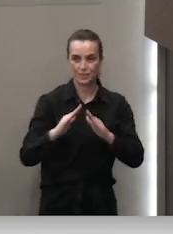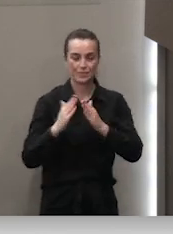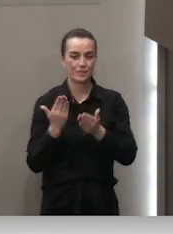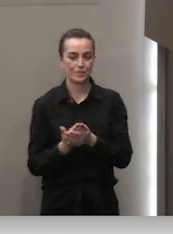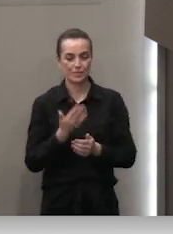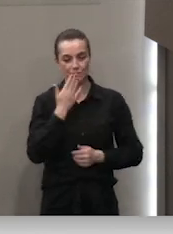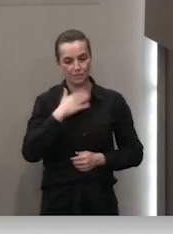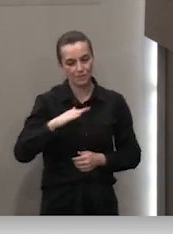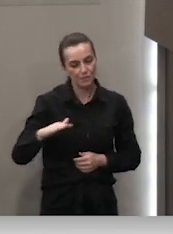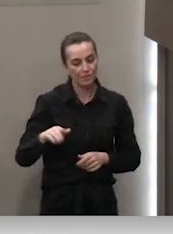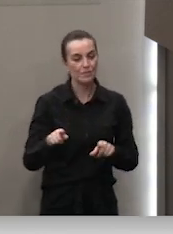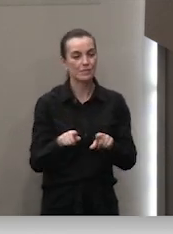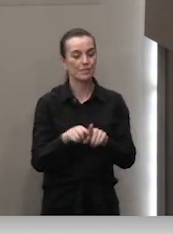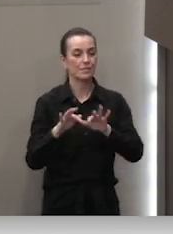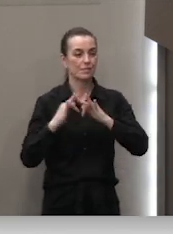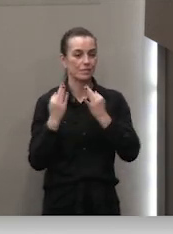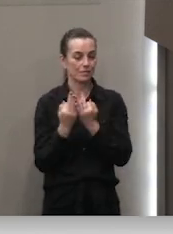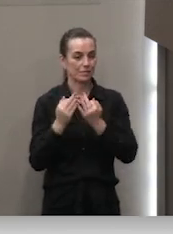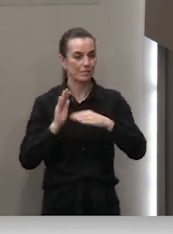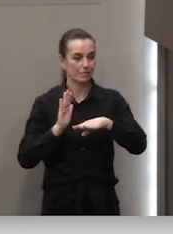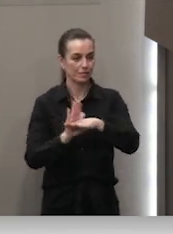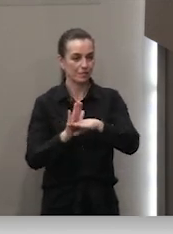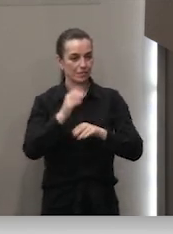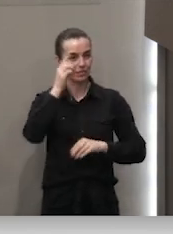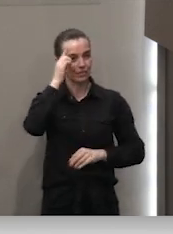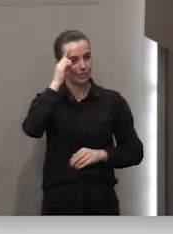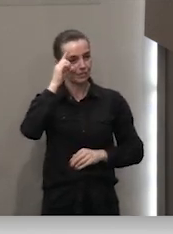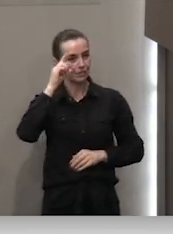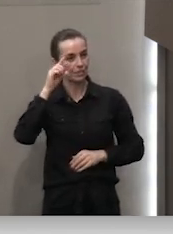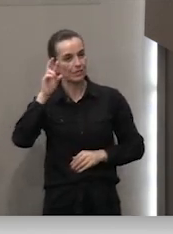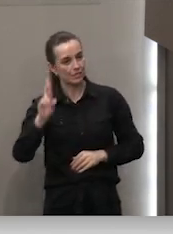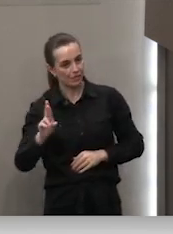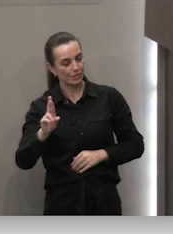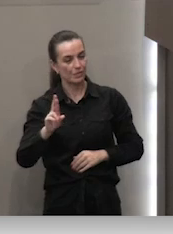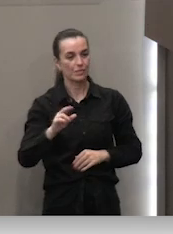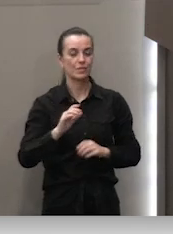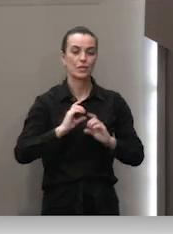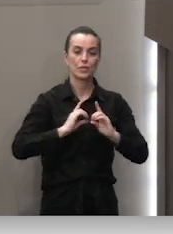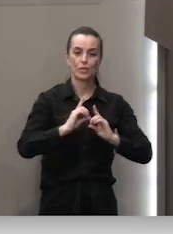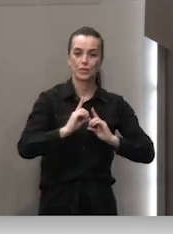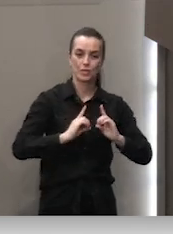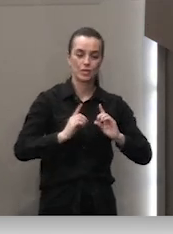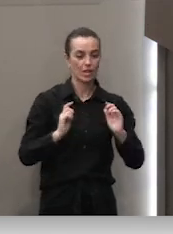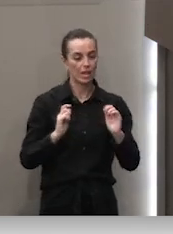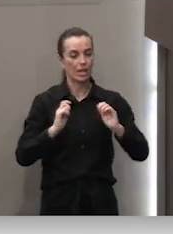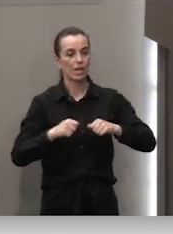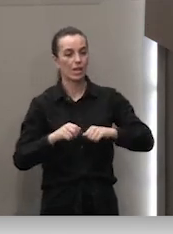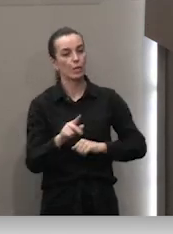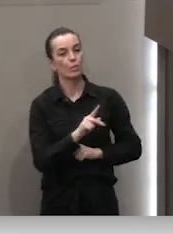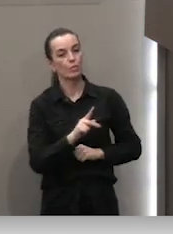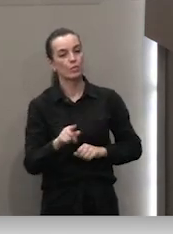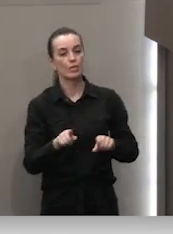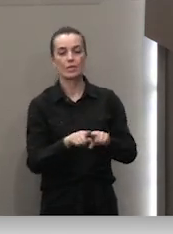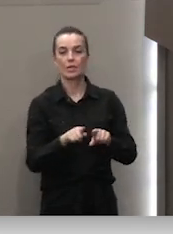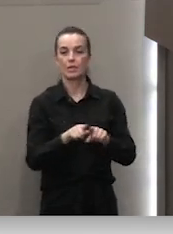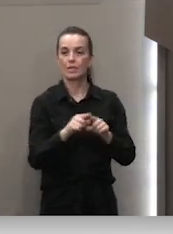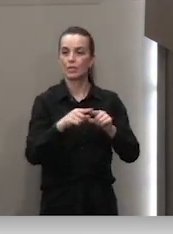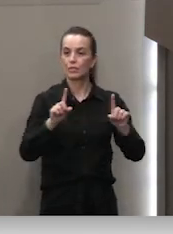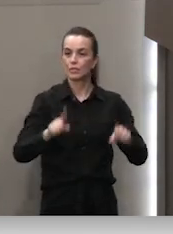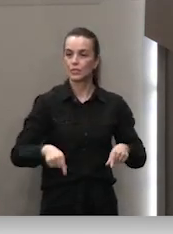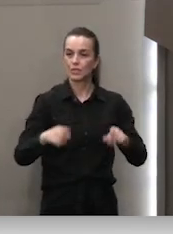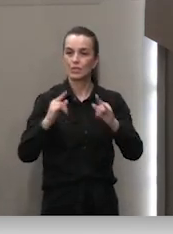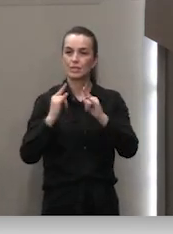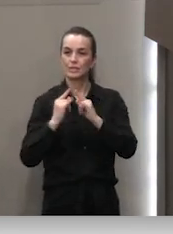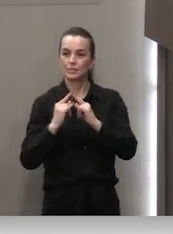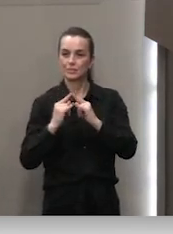famílias. Auxilia a direção, a coordenação em treinamentos, capacitações, formações de professores e funcionários da